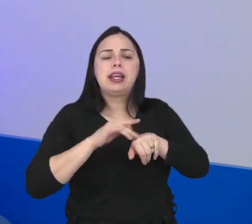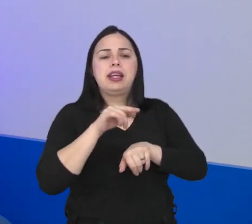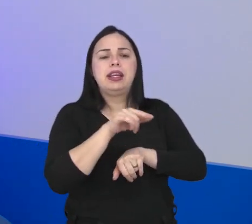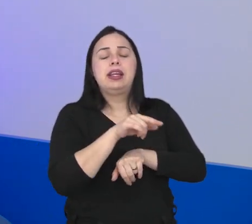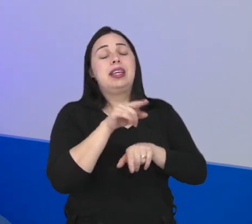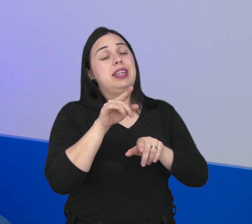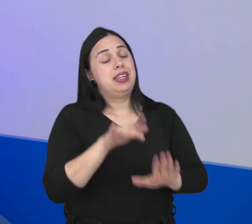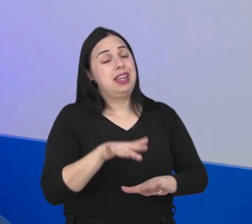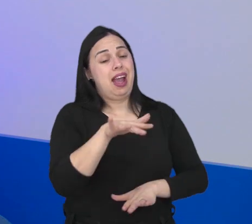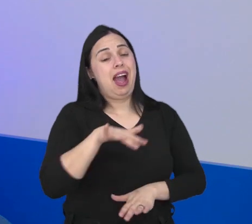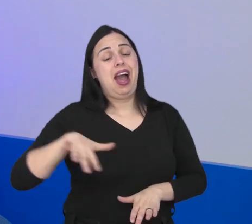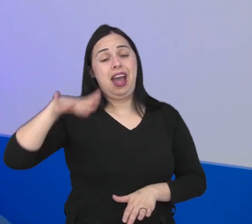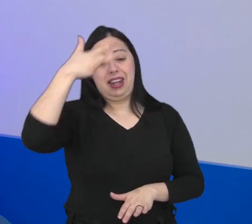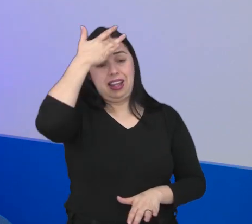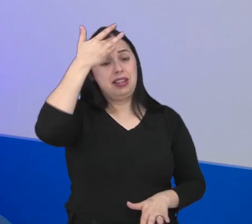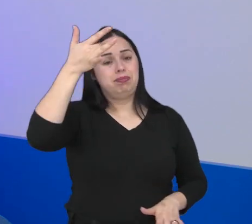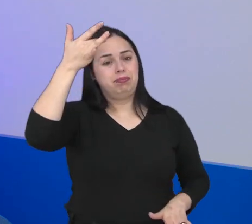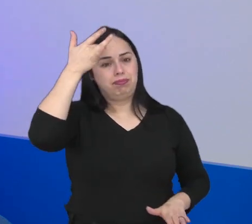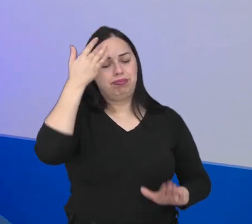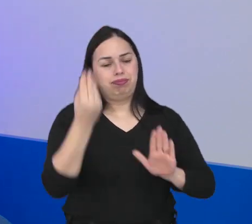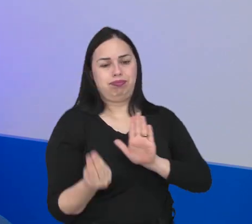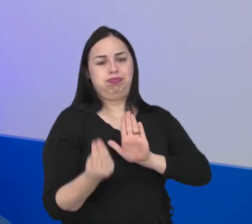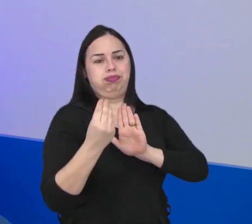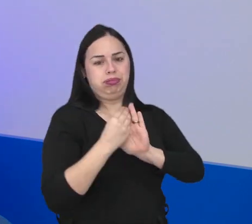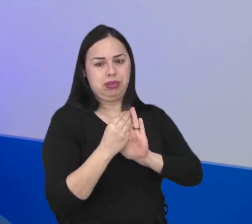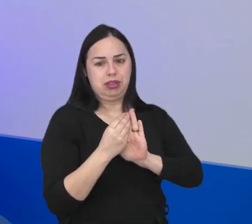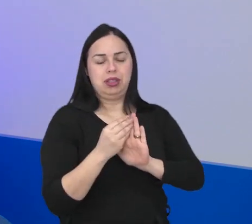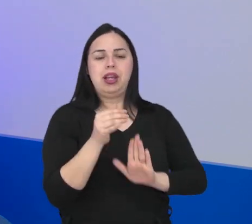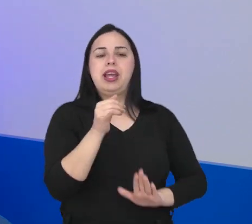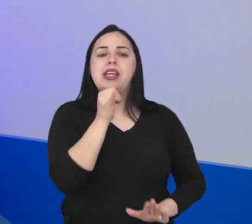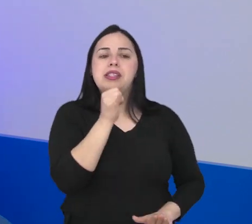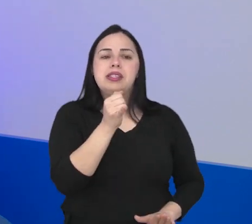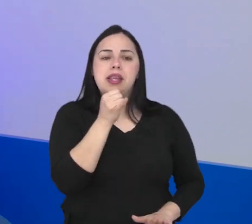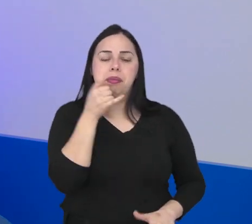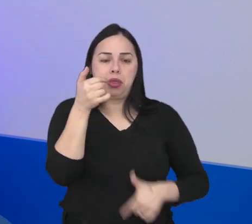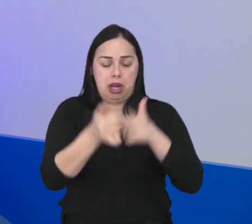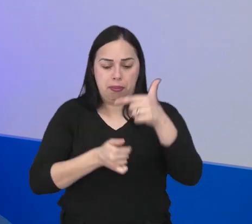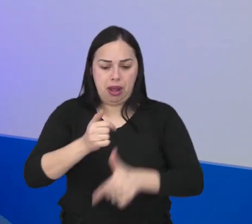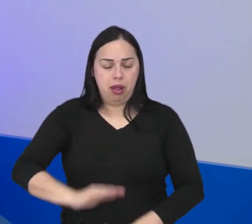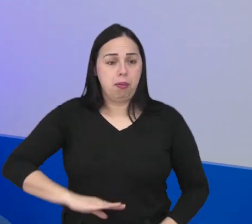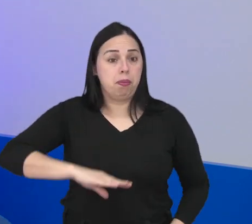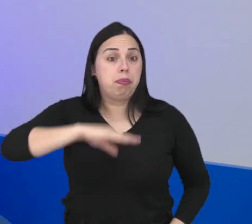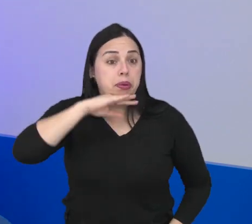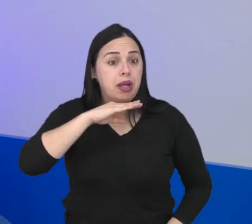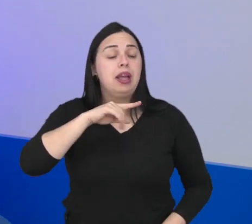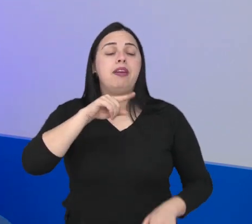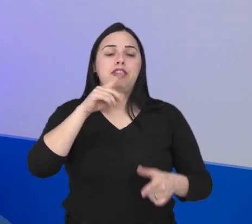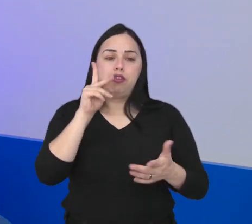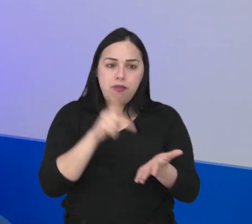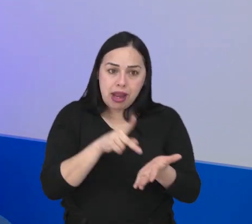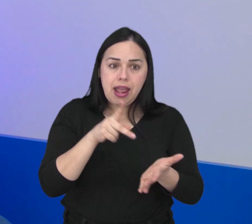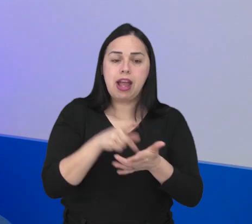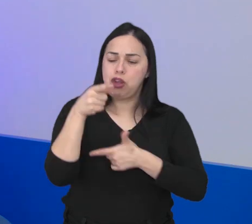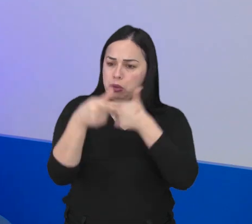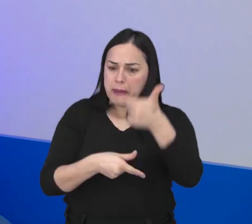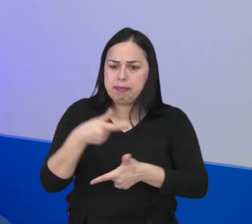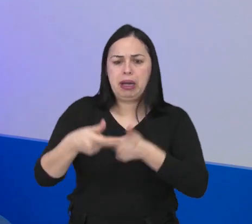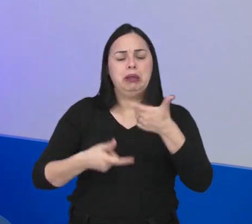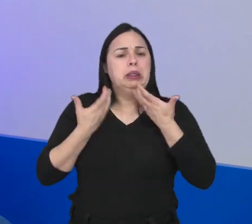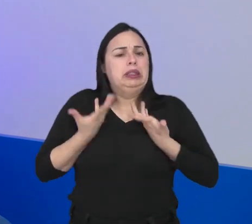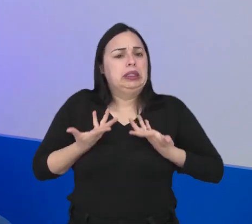um caminho muito grande, ela tomou um espaço muito grande disso, reconhecendo, por exemplo, o burnout como um problema realmente advindo do